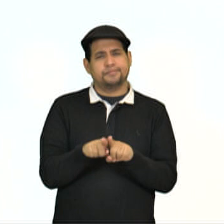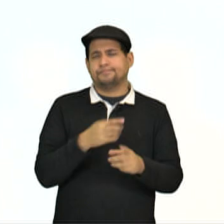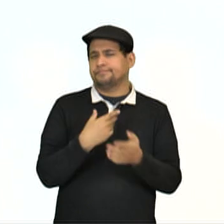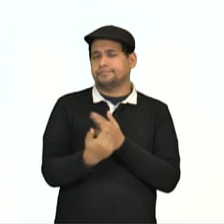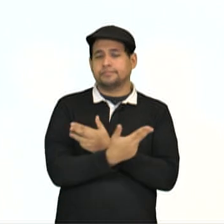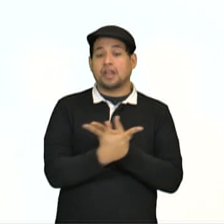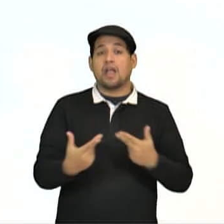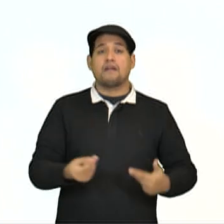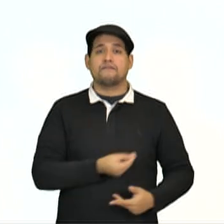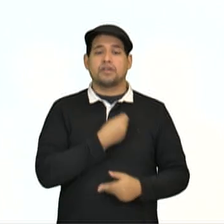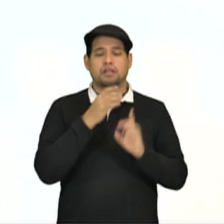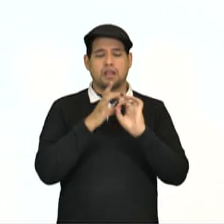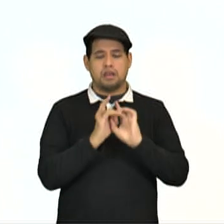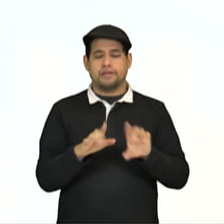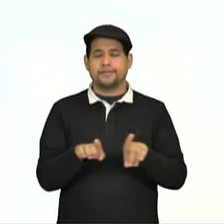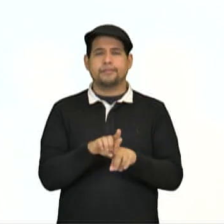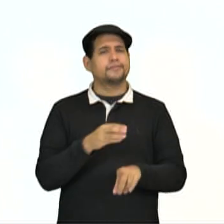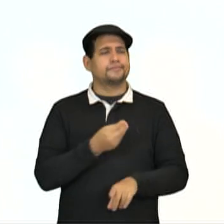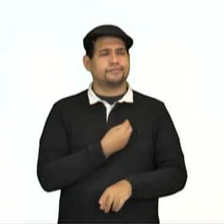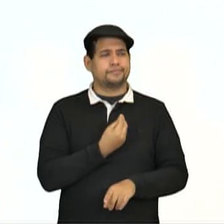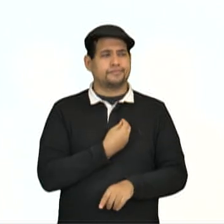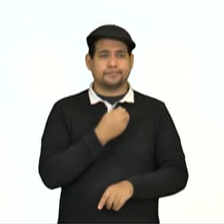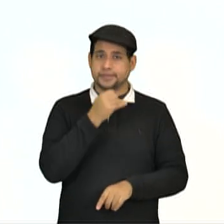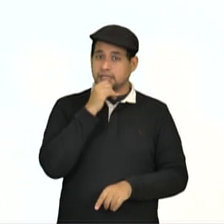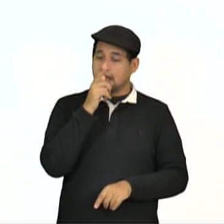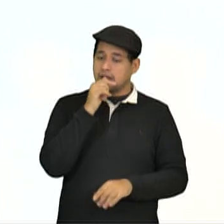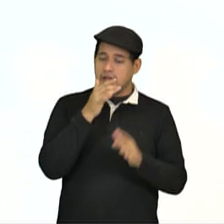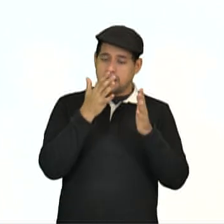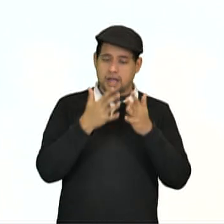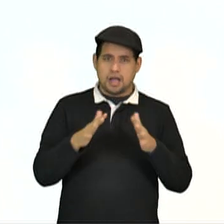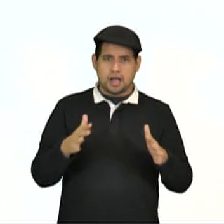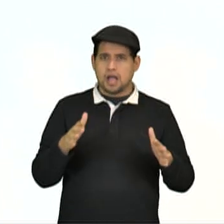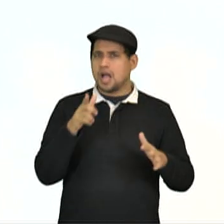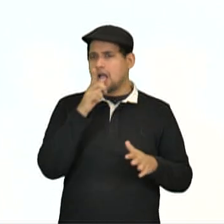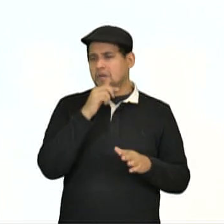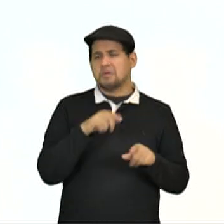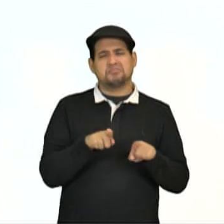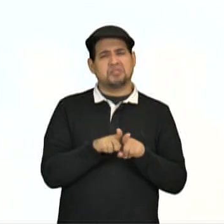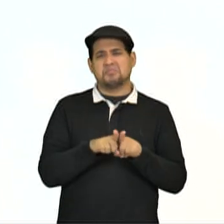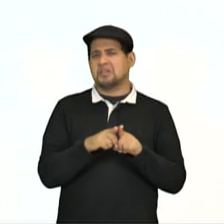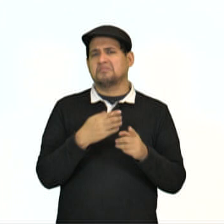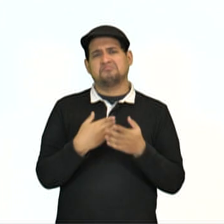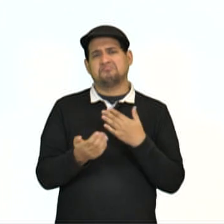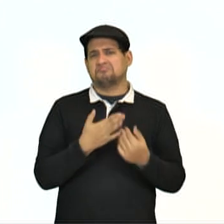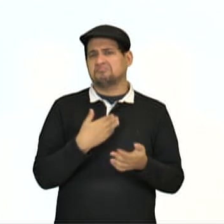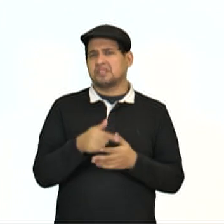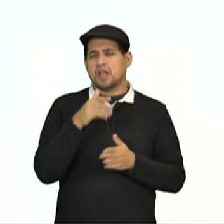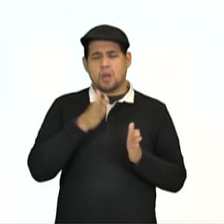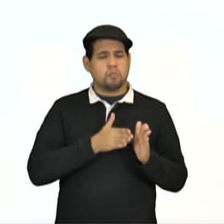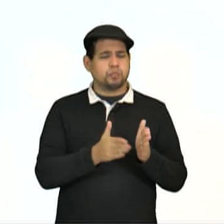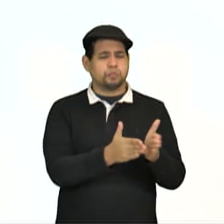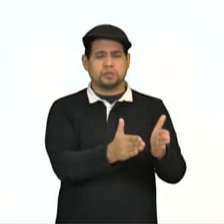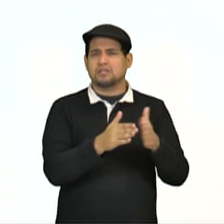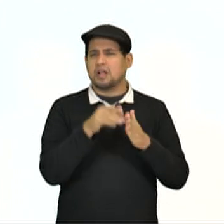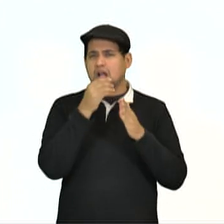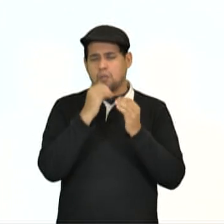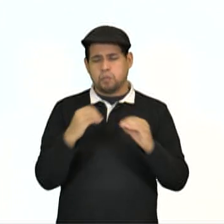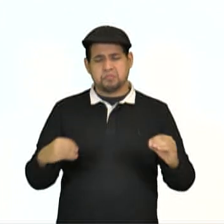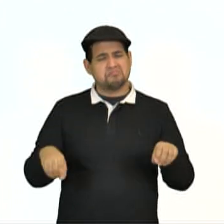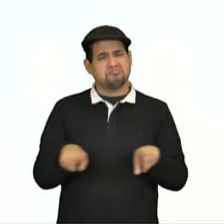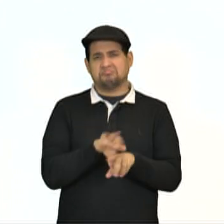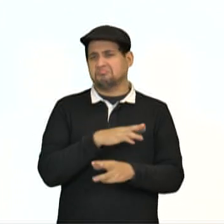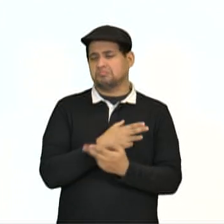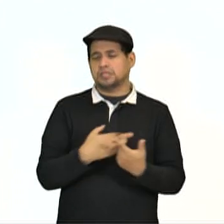de vida livre, que vivem ali na água, na terra, seja água doce ou água salgada, né, nos ambientes